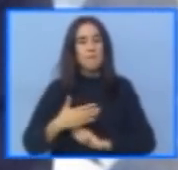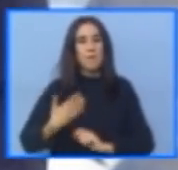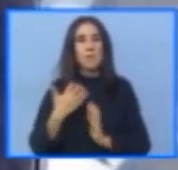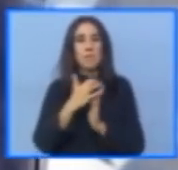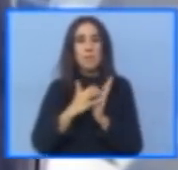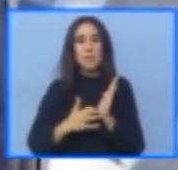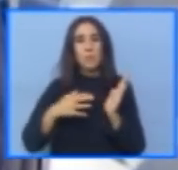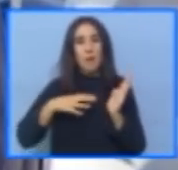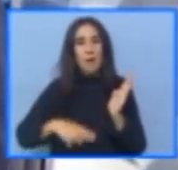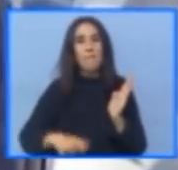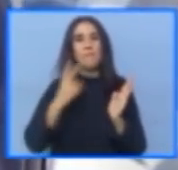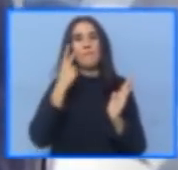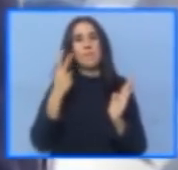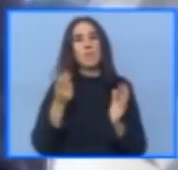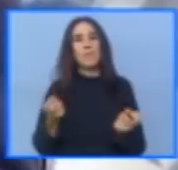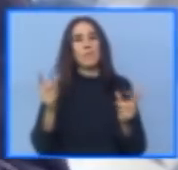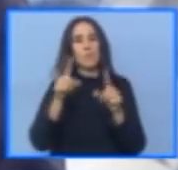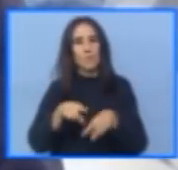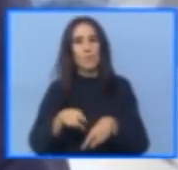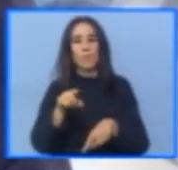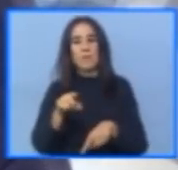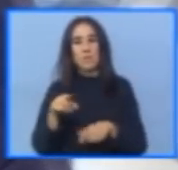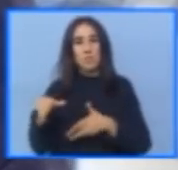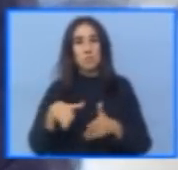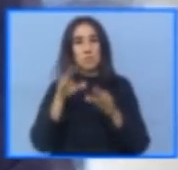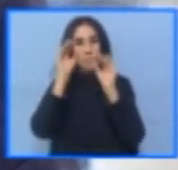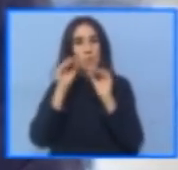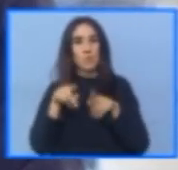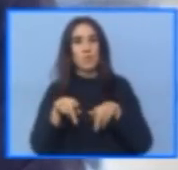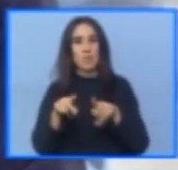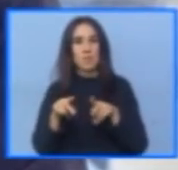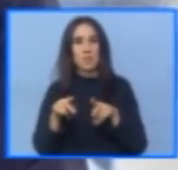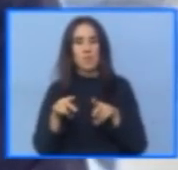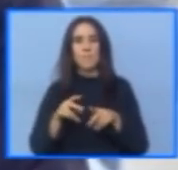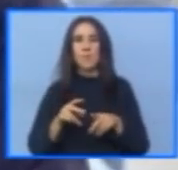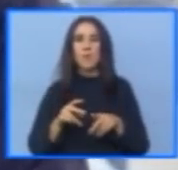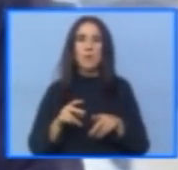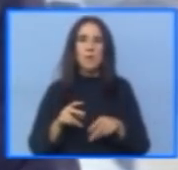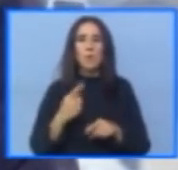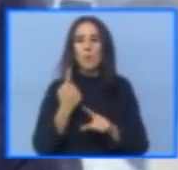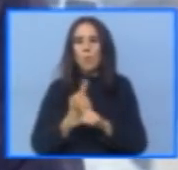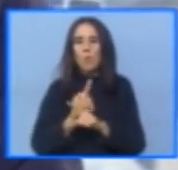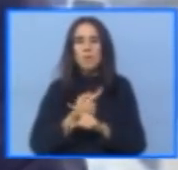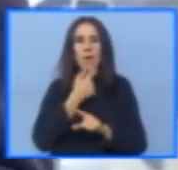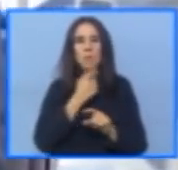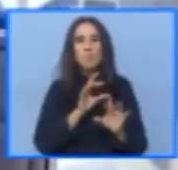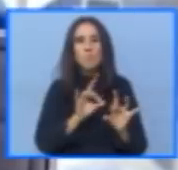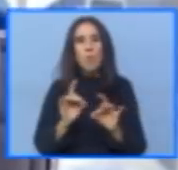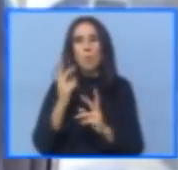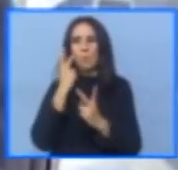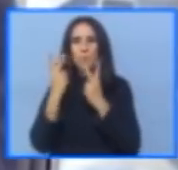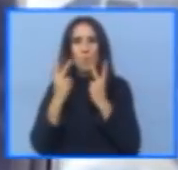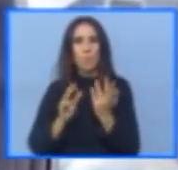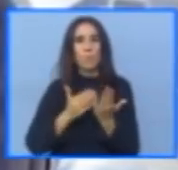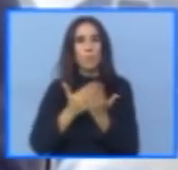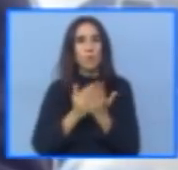e que pretende que se transforme em vida de novo. E estes itinerários pedagógico-didáticos com coisas palpáveis, visíveis, com